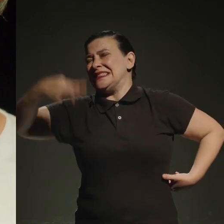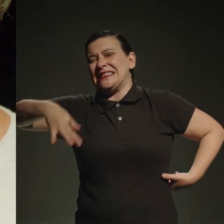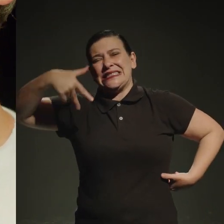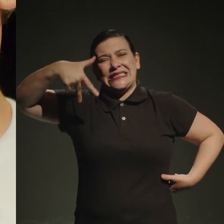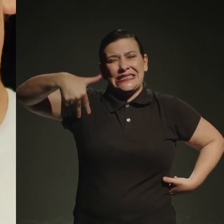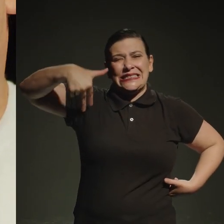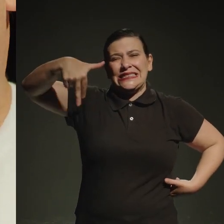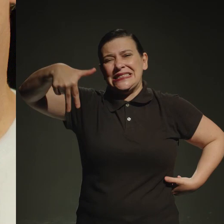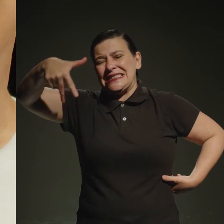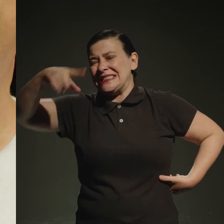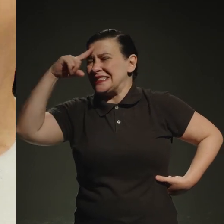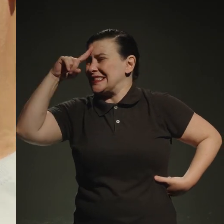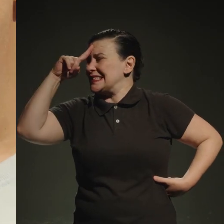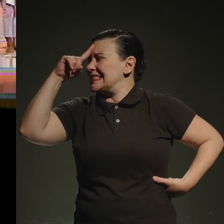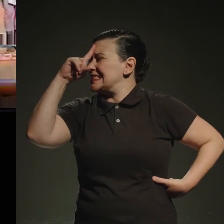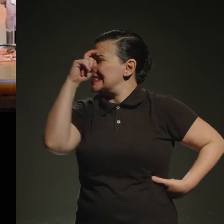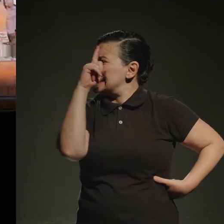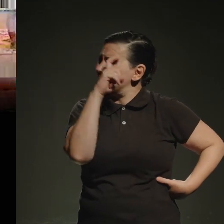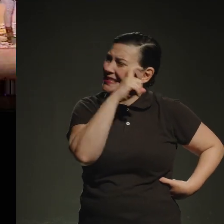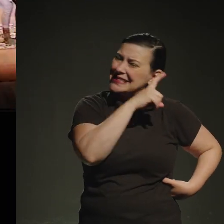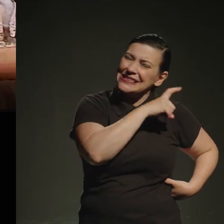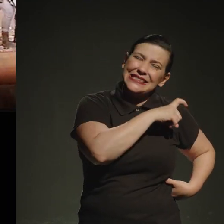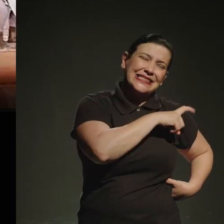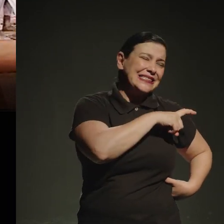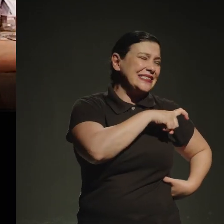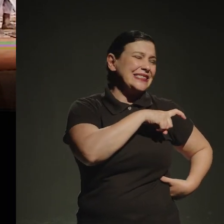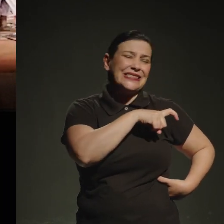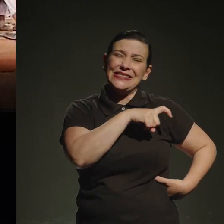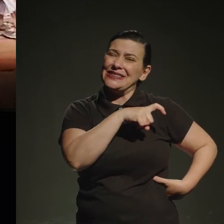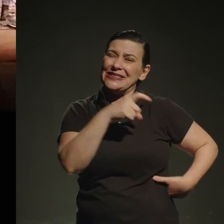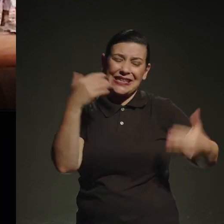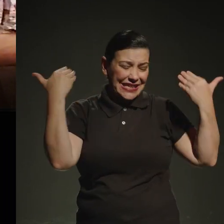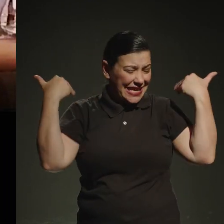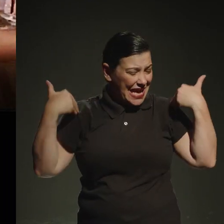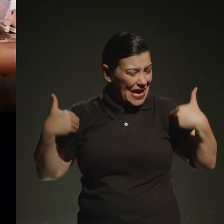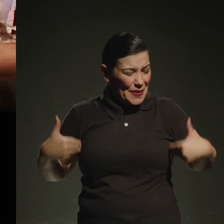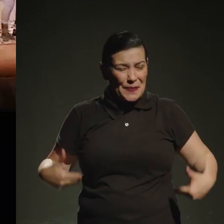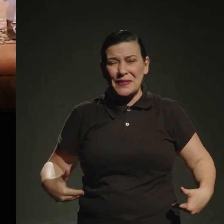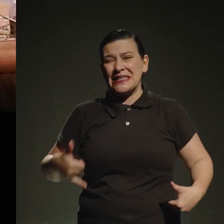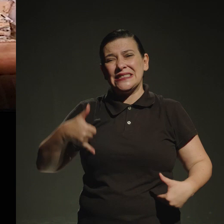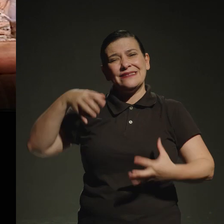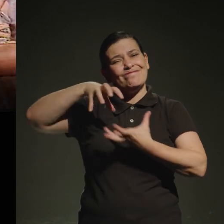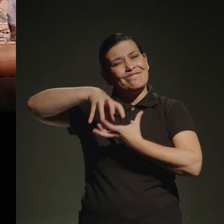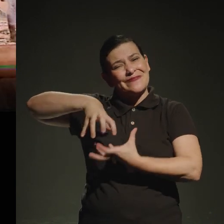sagrada sagração. Ai, mas que saco. Quixote tenta se levantar, mas os rins doem muito.